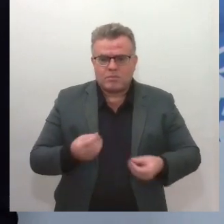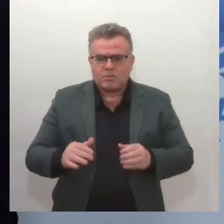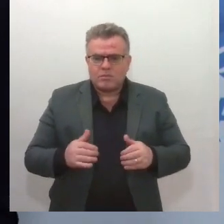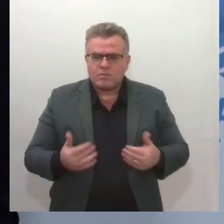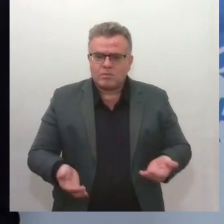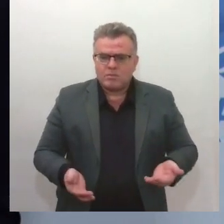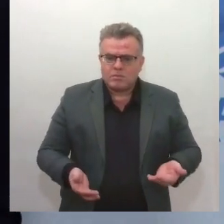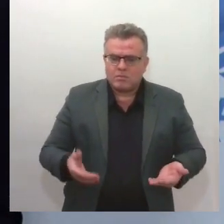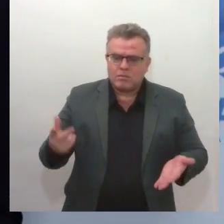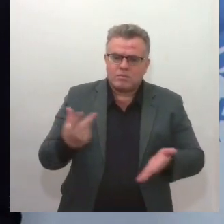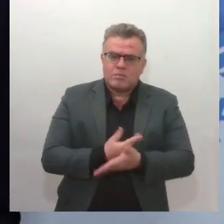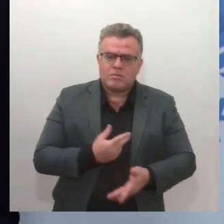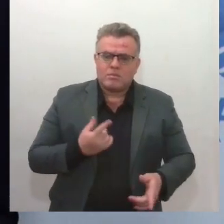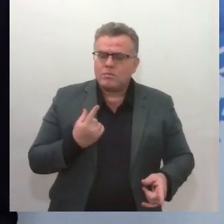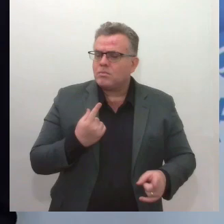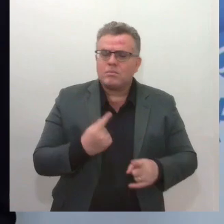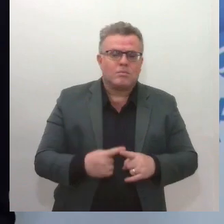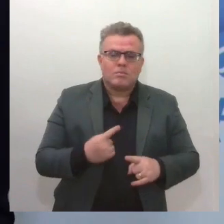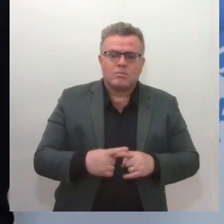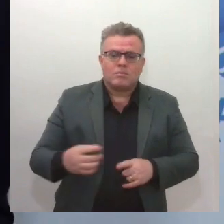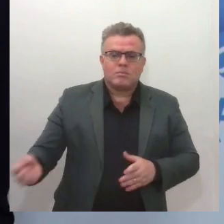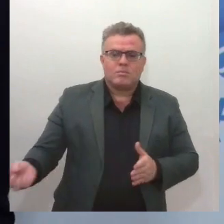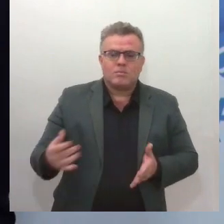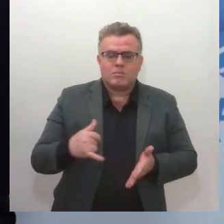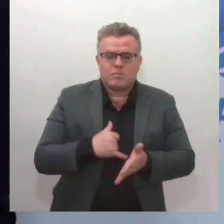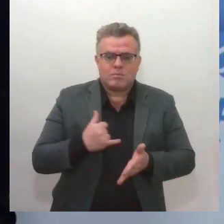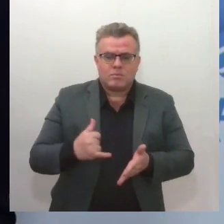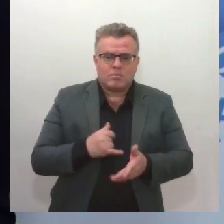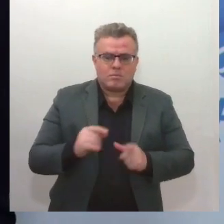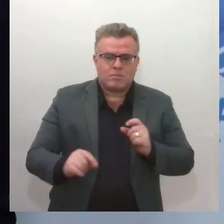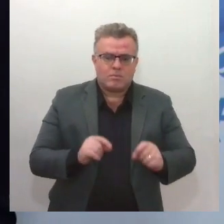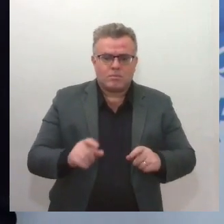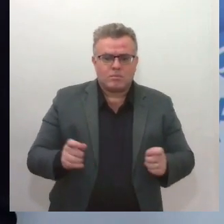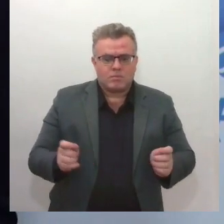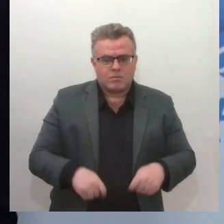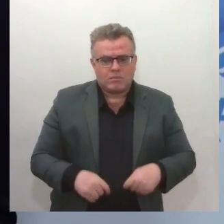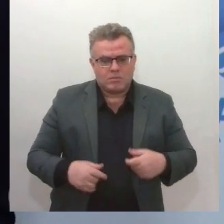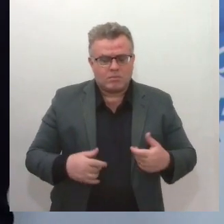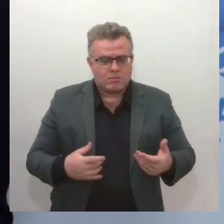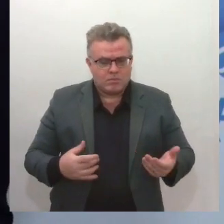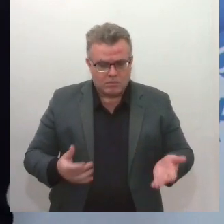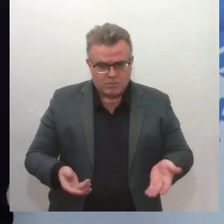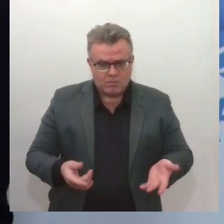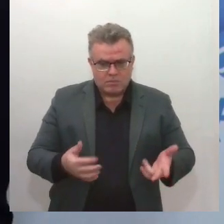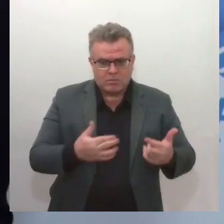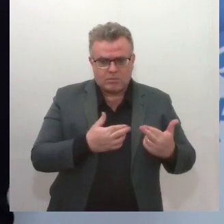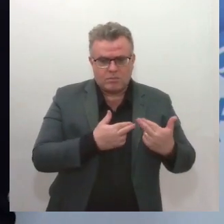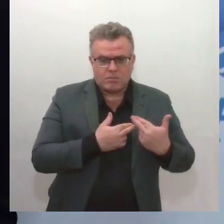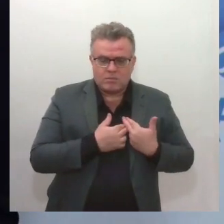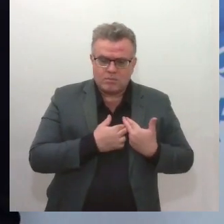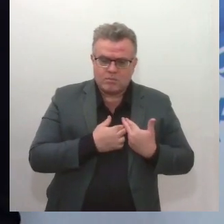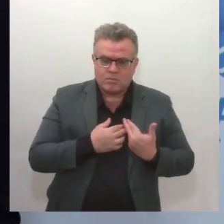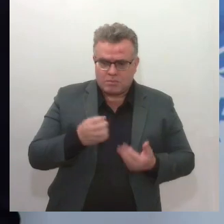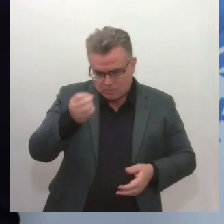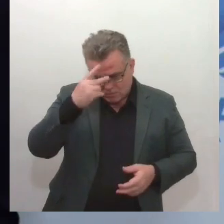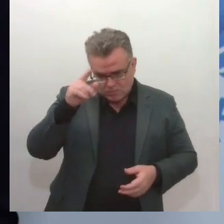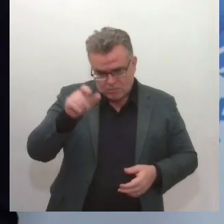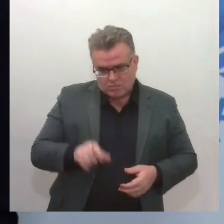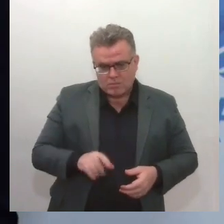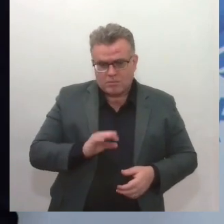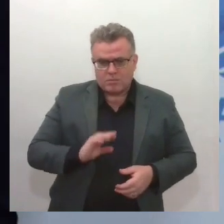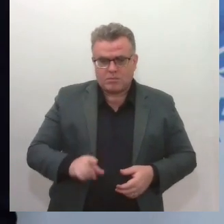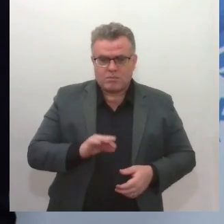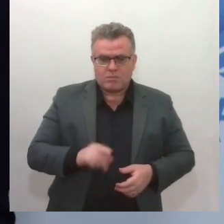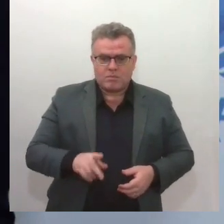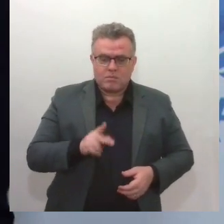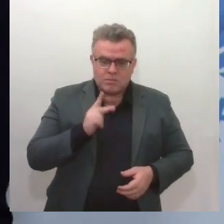feitos novos contratos? E temos hoje uma pessoa que responde pela prefeitura, que na verdade não é o prefeito interino, é seu pai, que